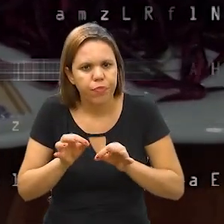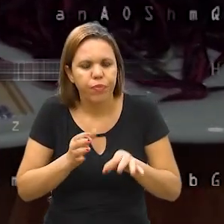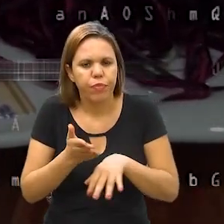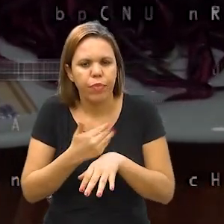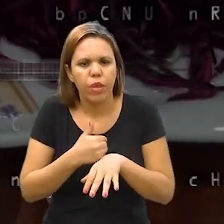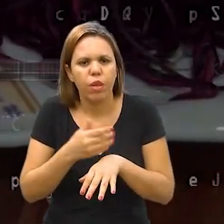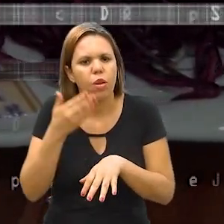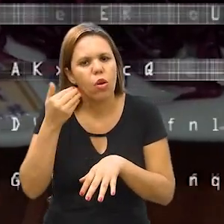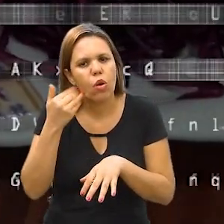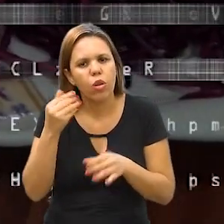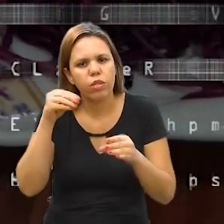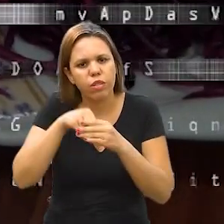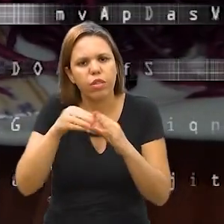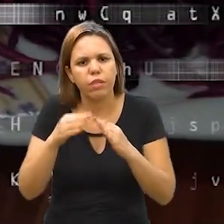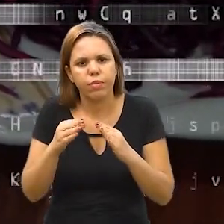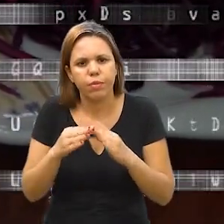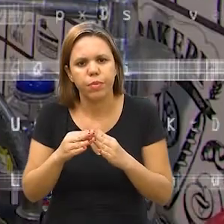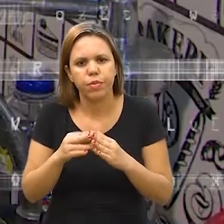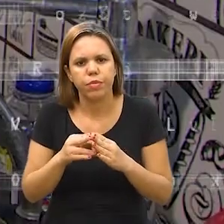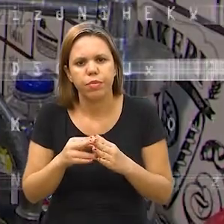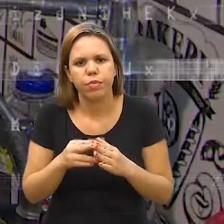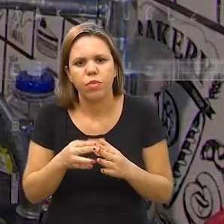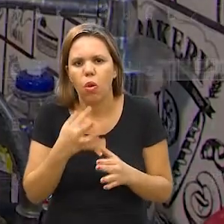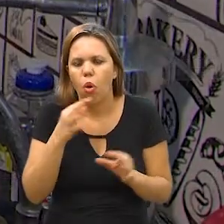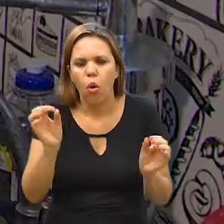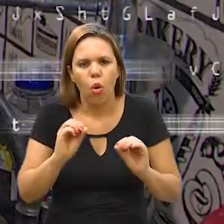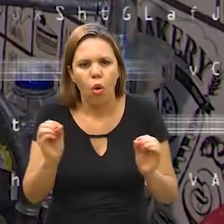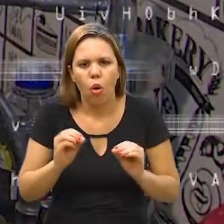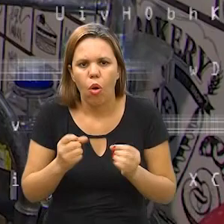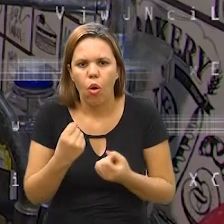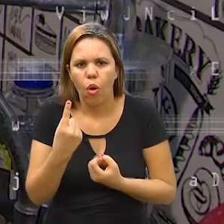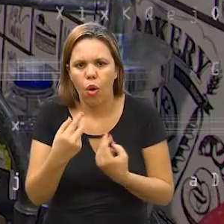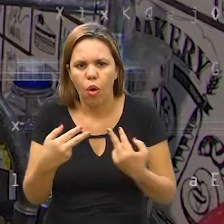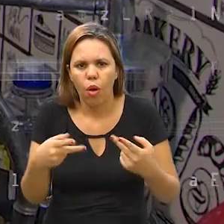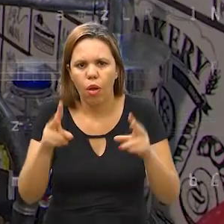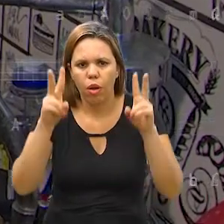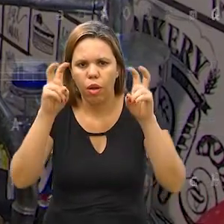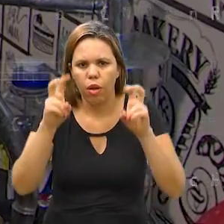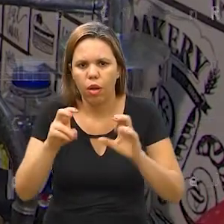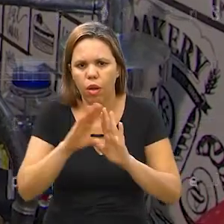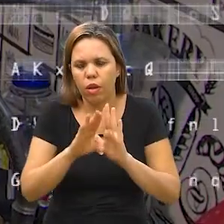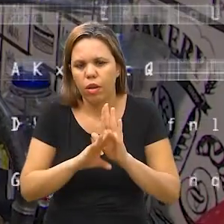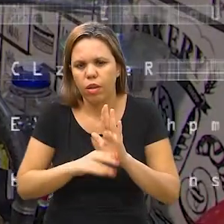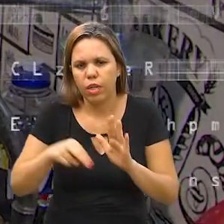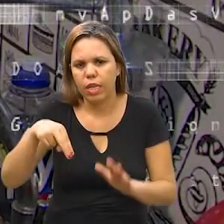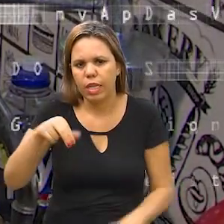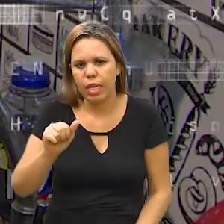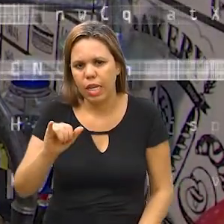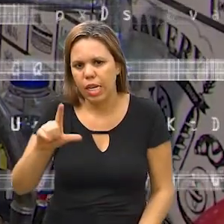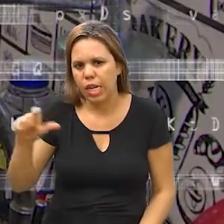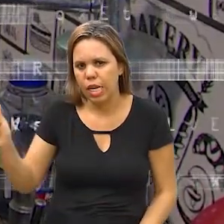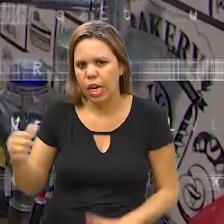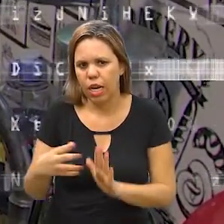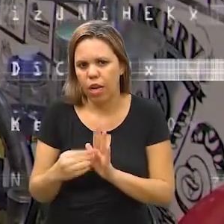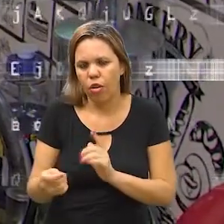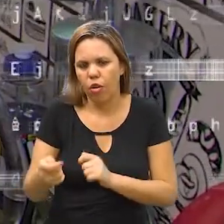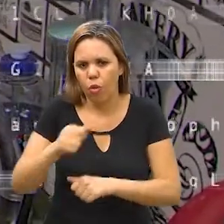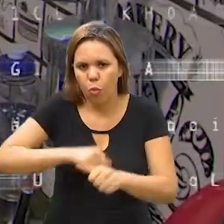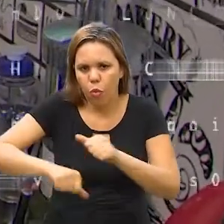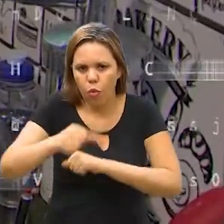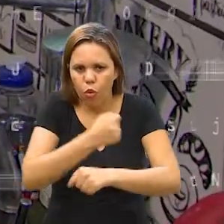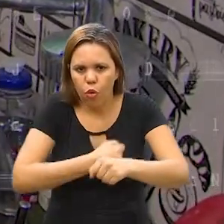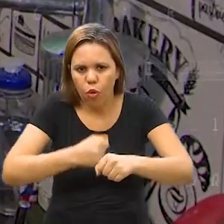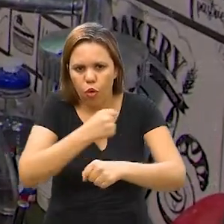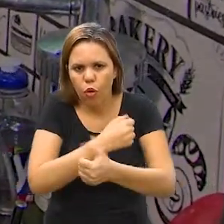para o consumo domiciliar. Sem conhecer nenhuma dessas especificações, a Naila mudou o seu modo de cozinhar